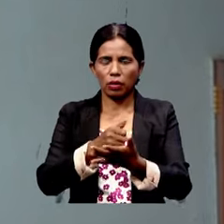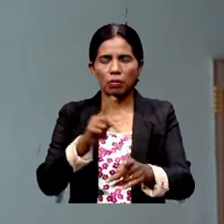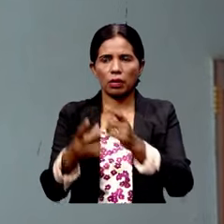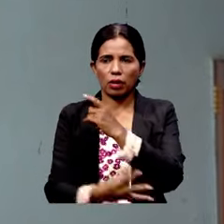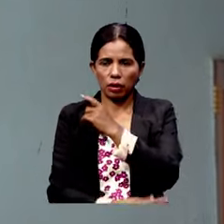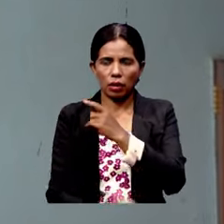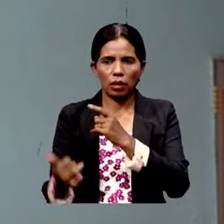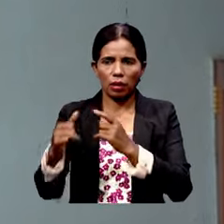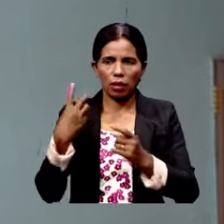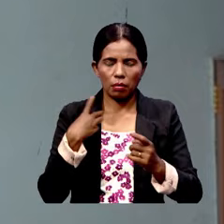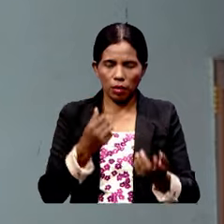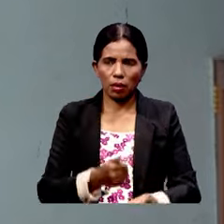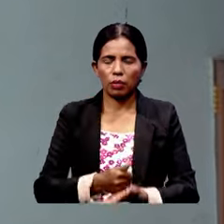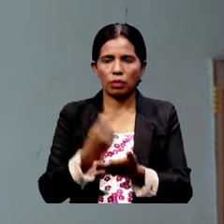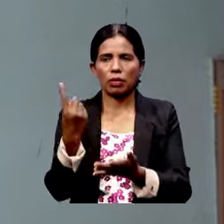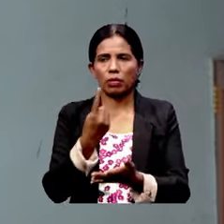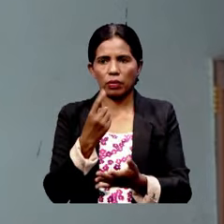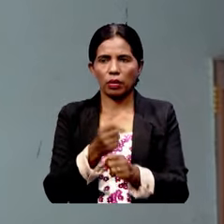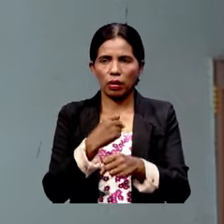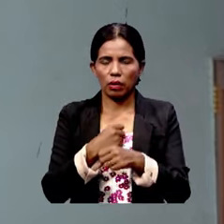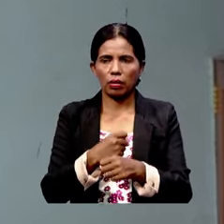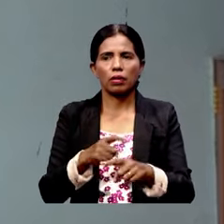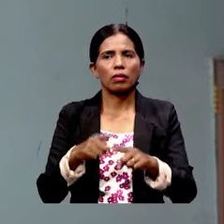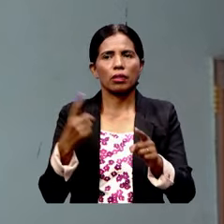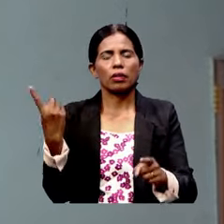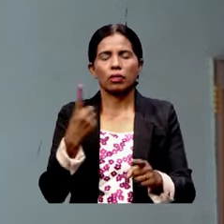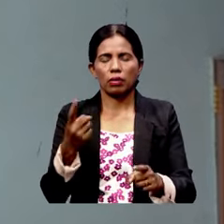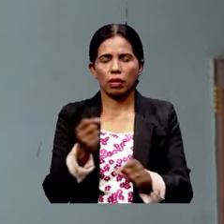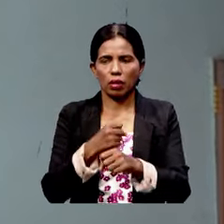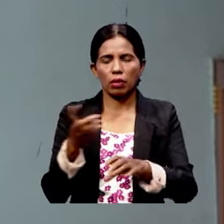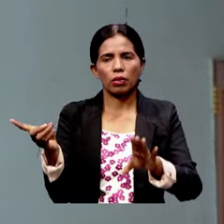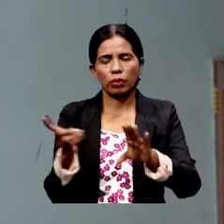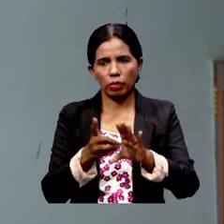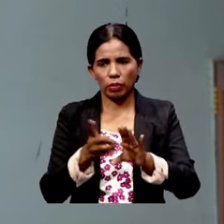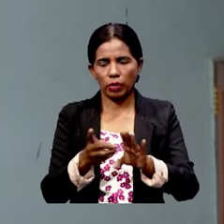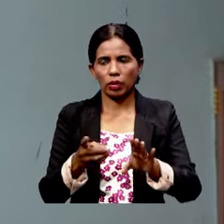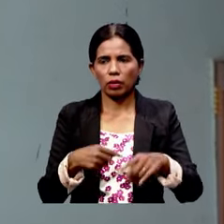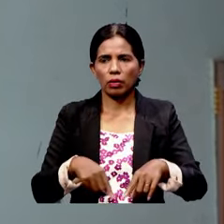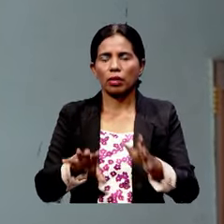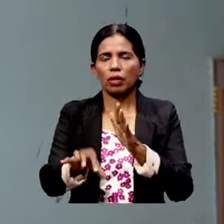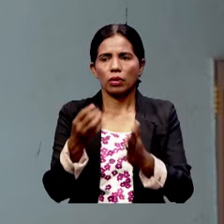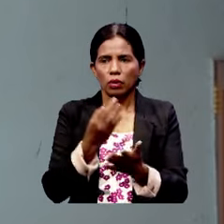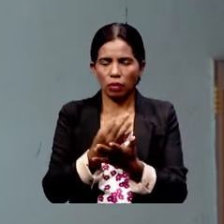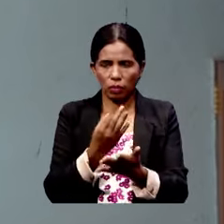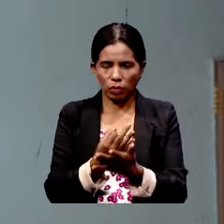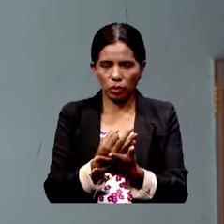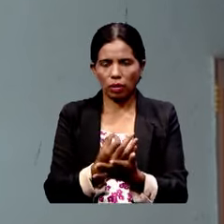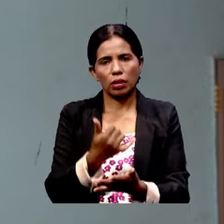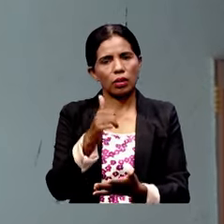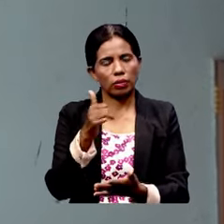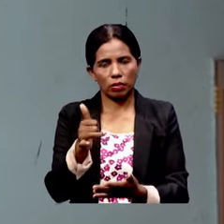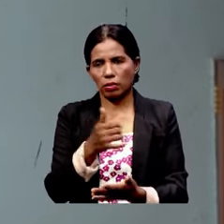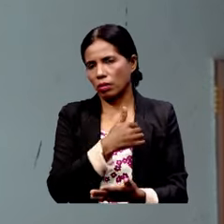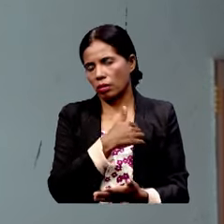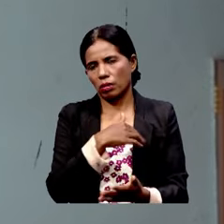ke ma deficiente ame apoya tetap na pata ala na pata apoya. Mas atu urus ni nia dokumenta sai ba be. Ni ato heta osam be nar sane ma. Tu agora